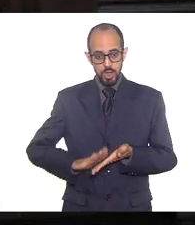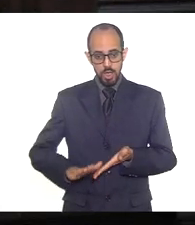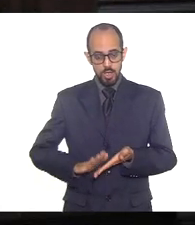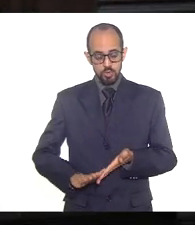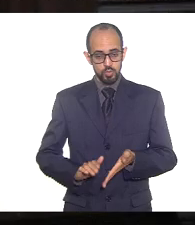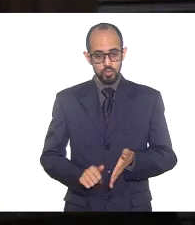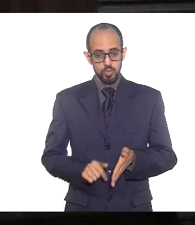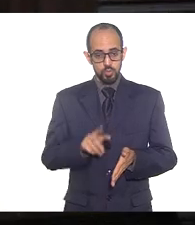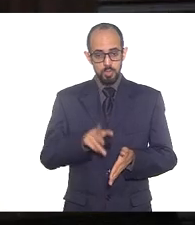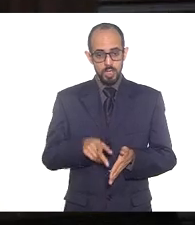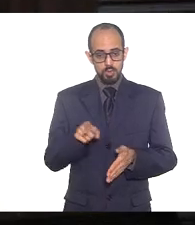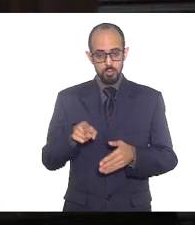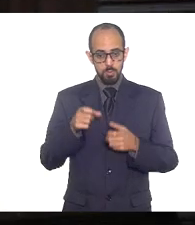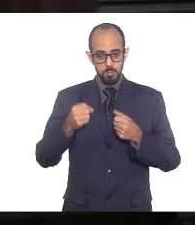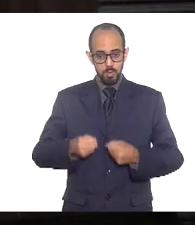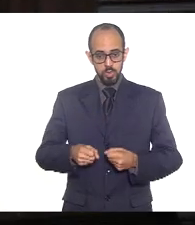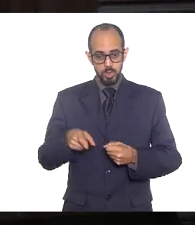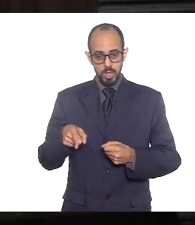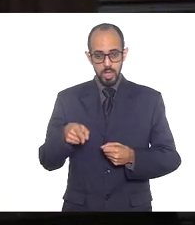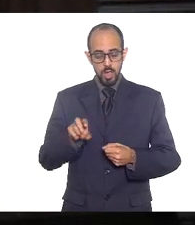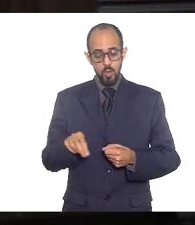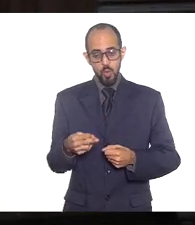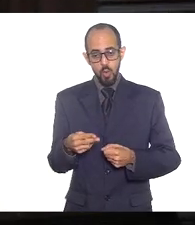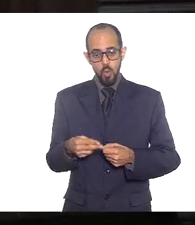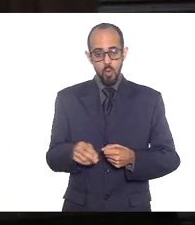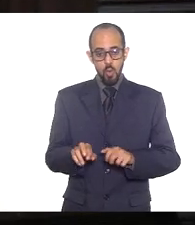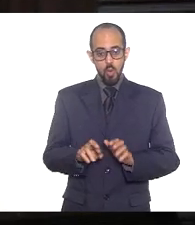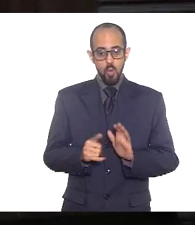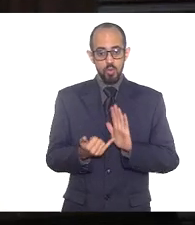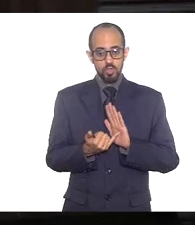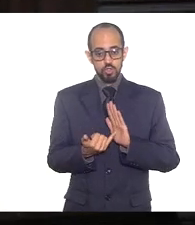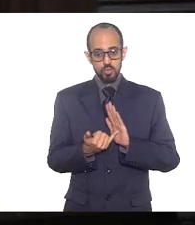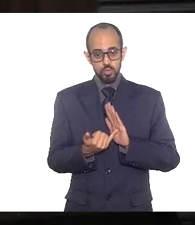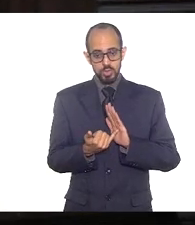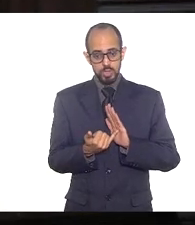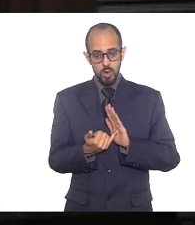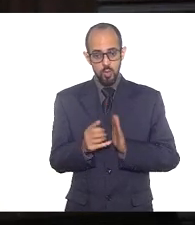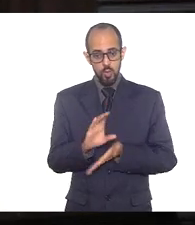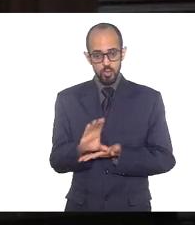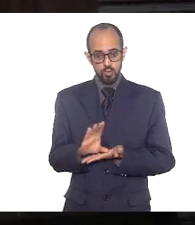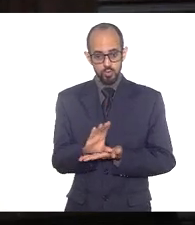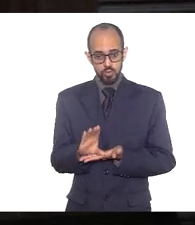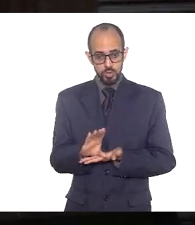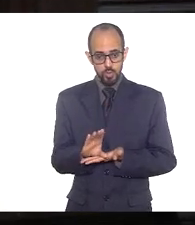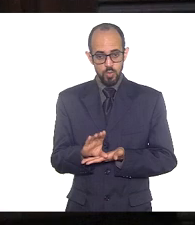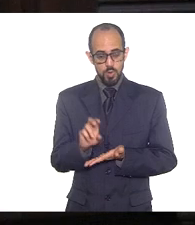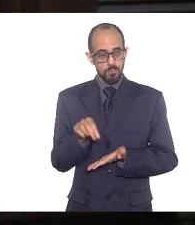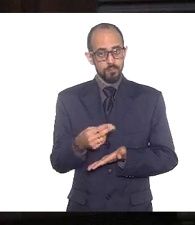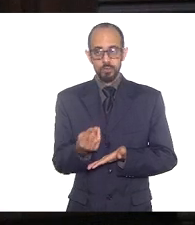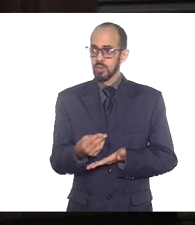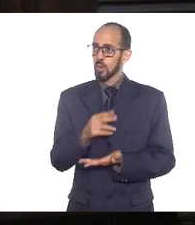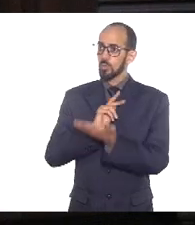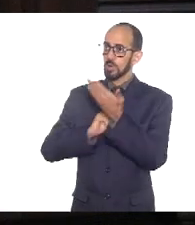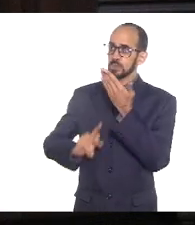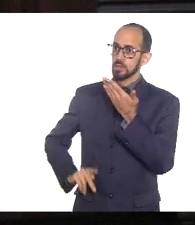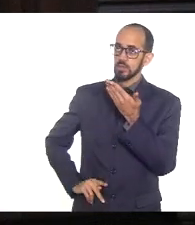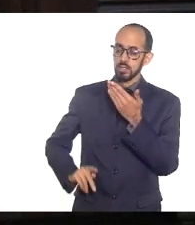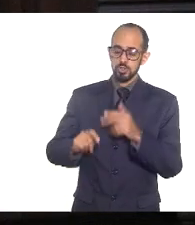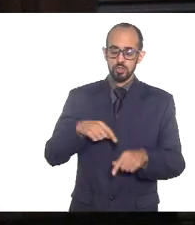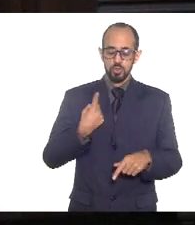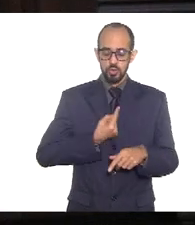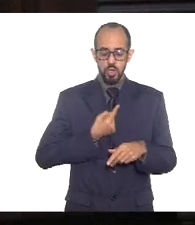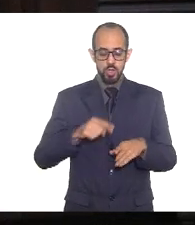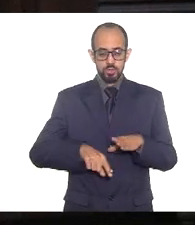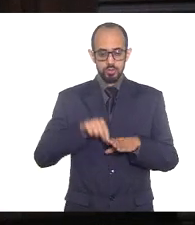respectivo poder ou instituição constitucional são se o presidente destacamos inclusive